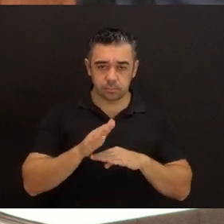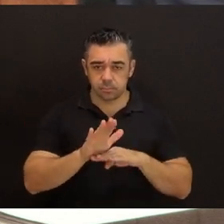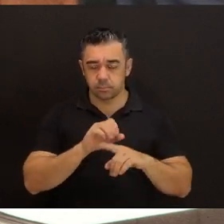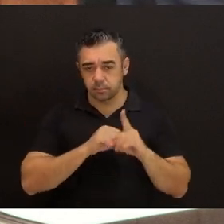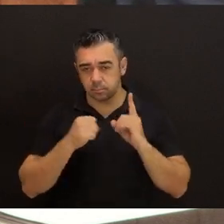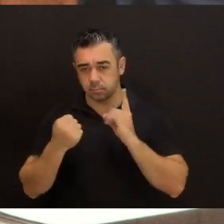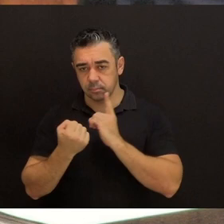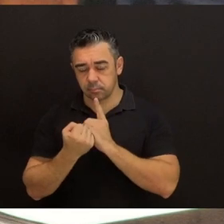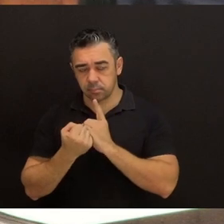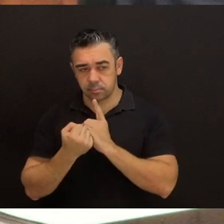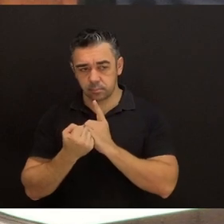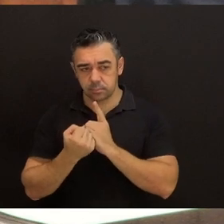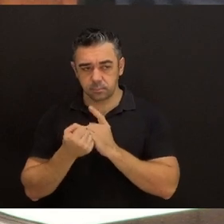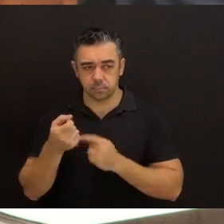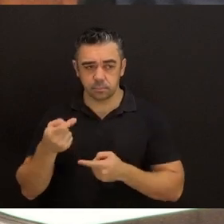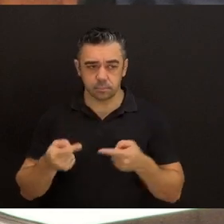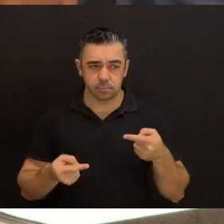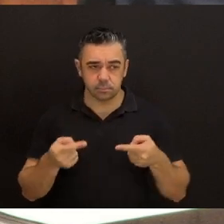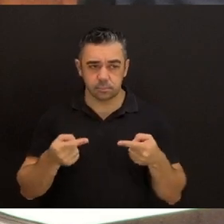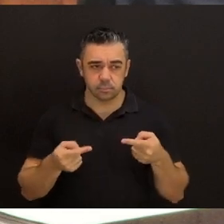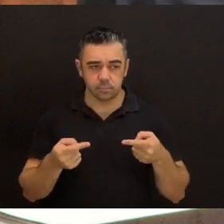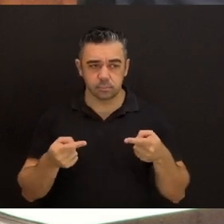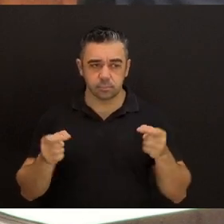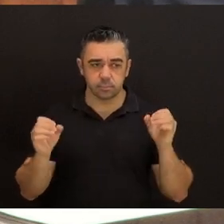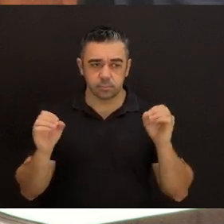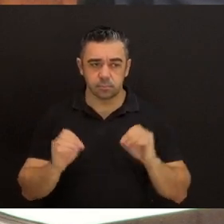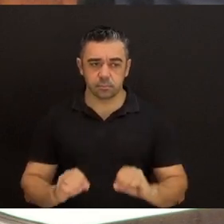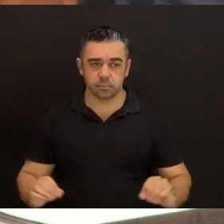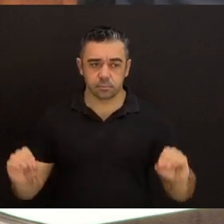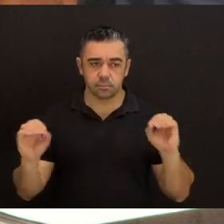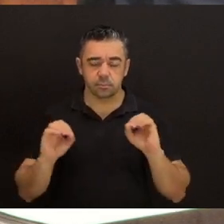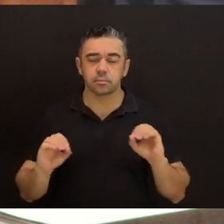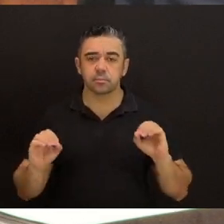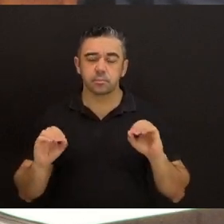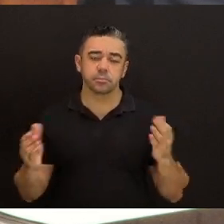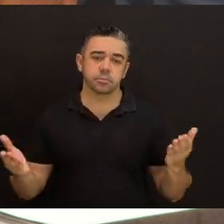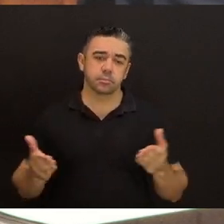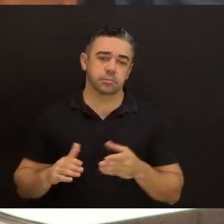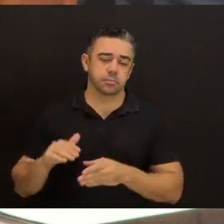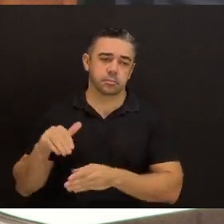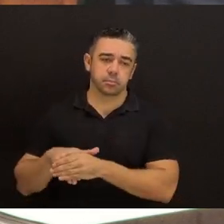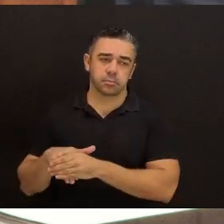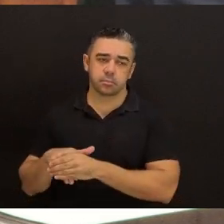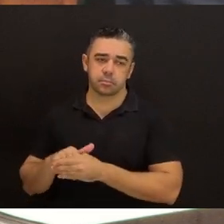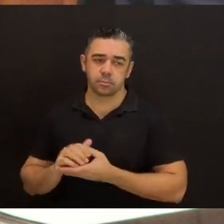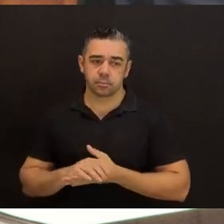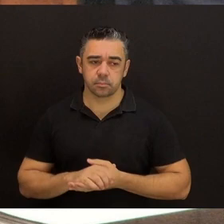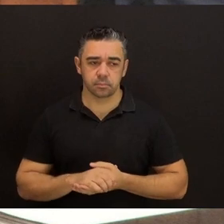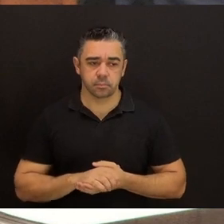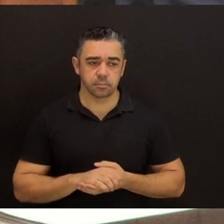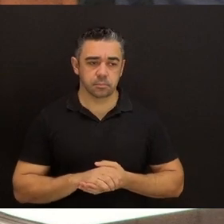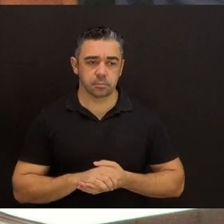colocamos em discussão não havia na discussão passamos a votação